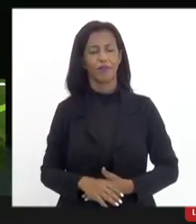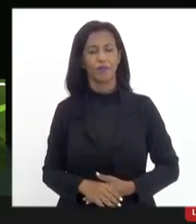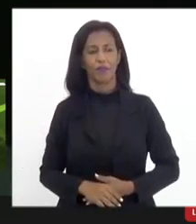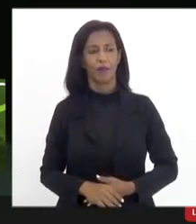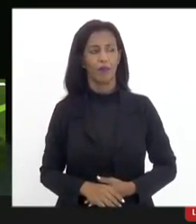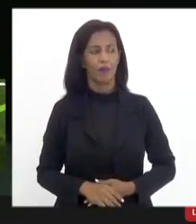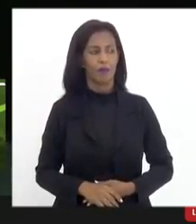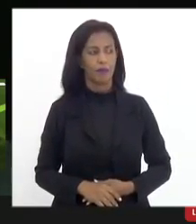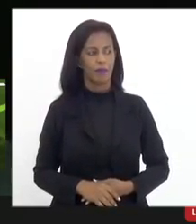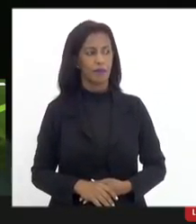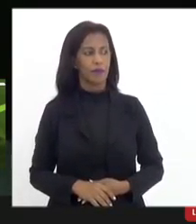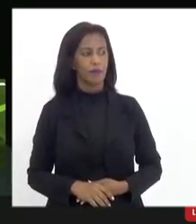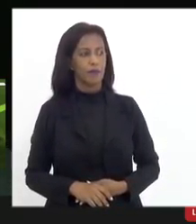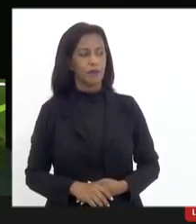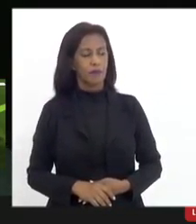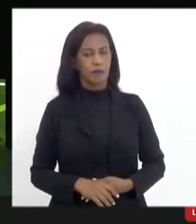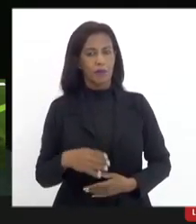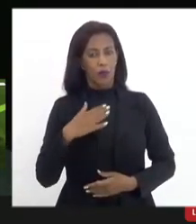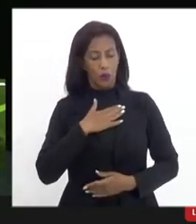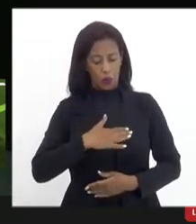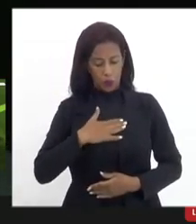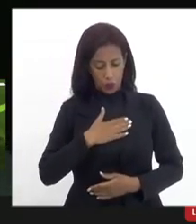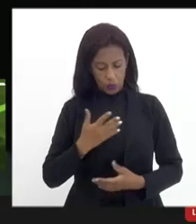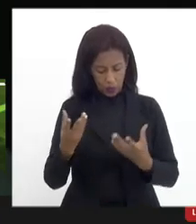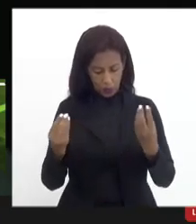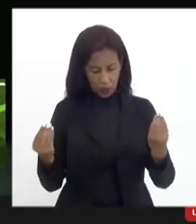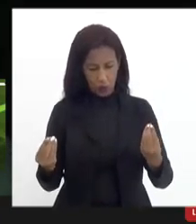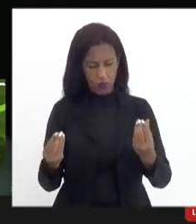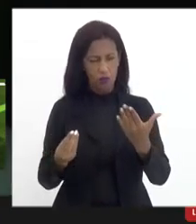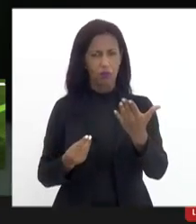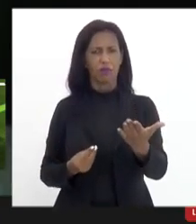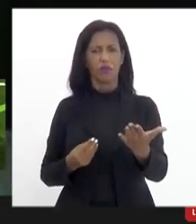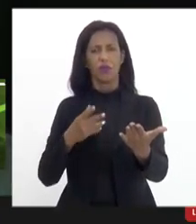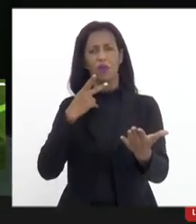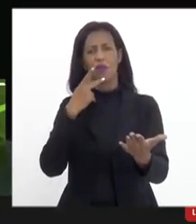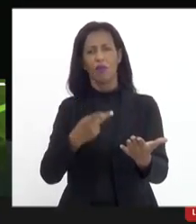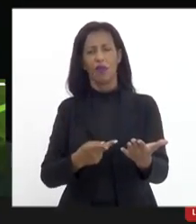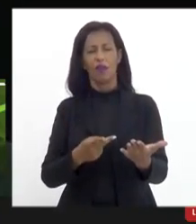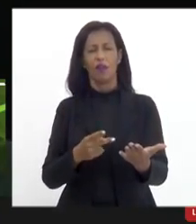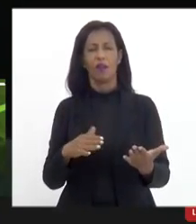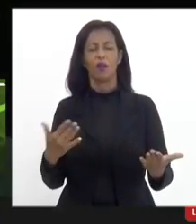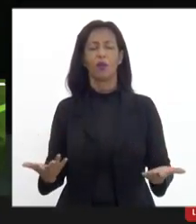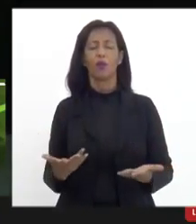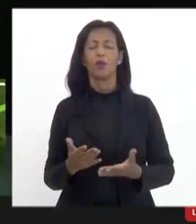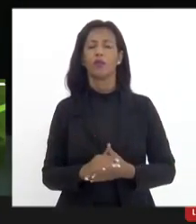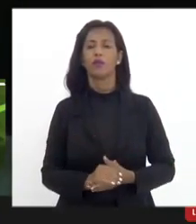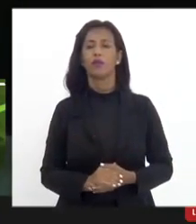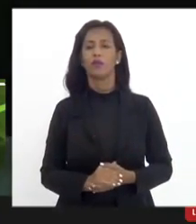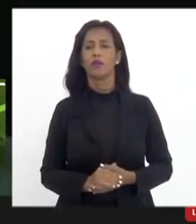E gostei muito quando o senhor falou sobre a questão de